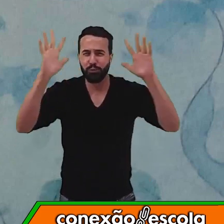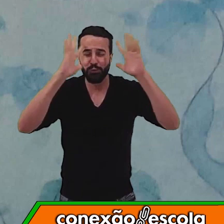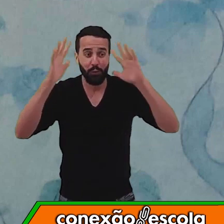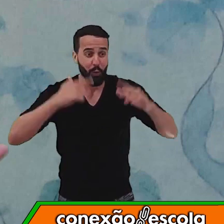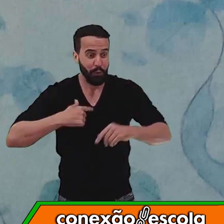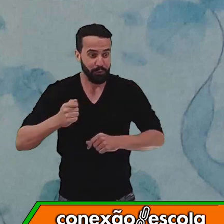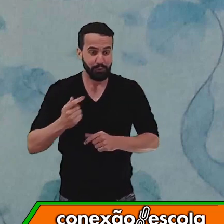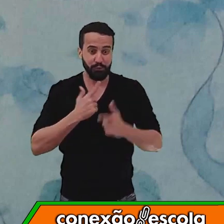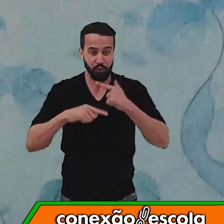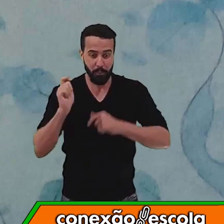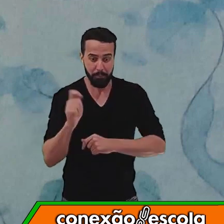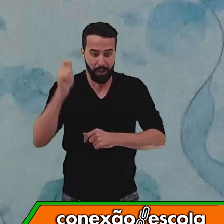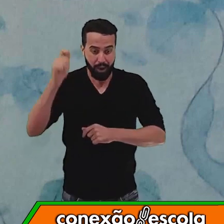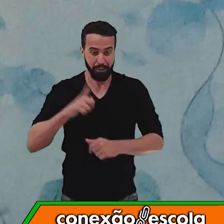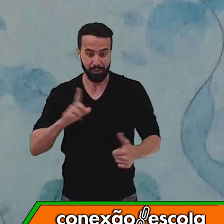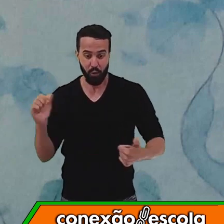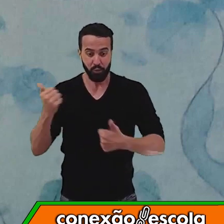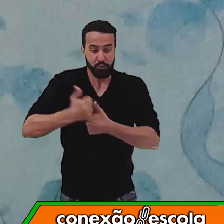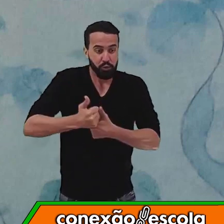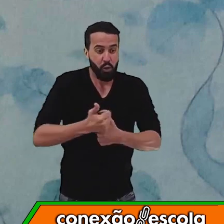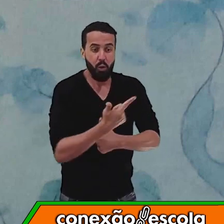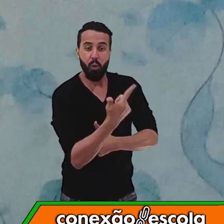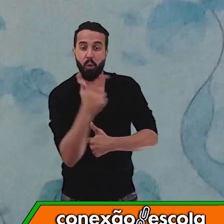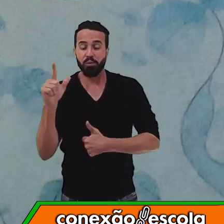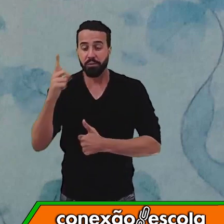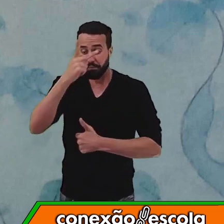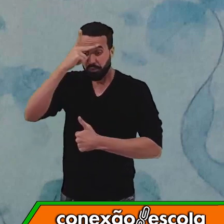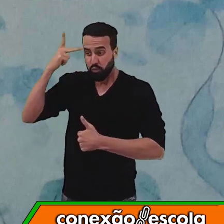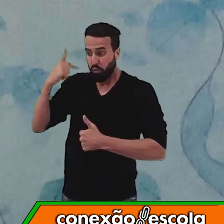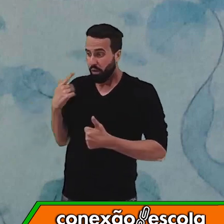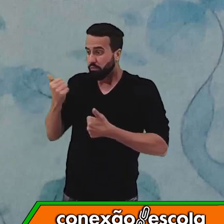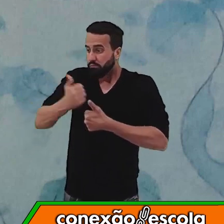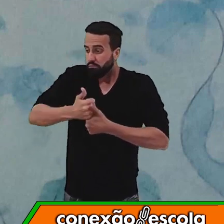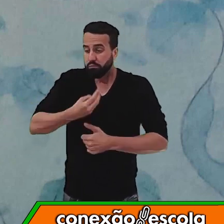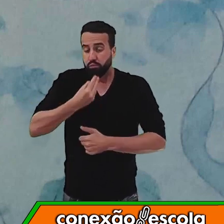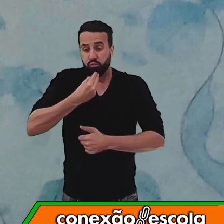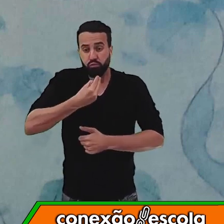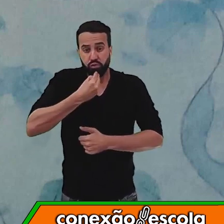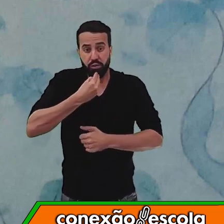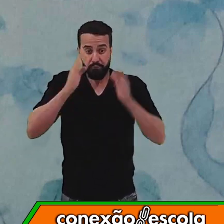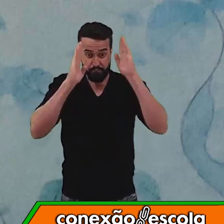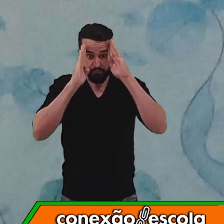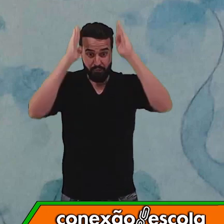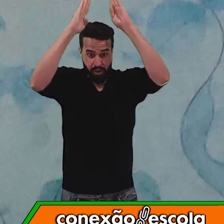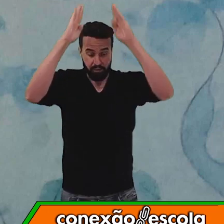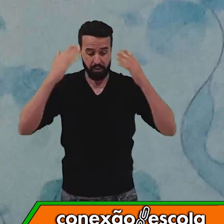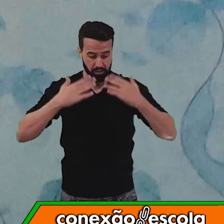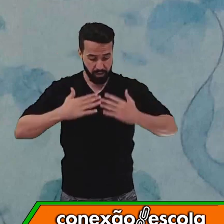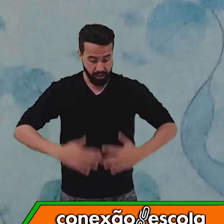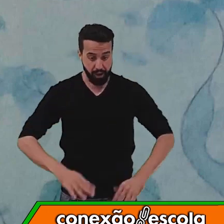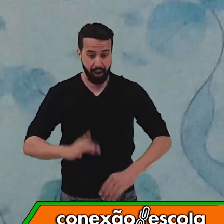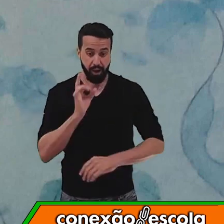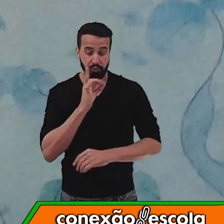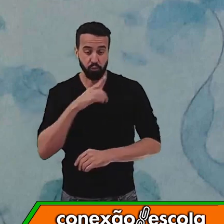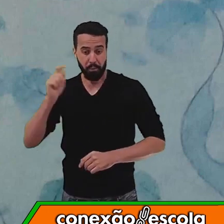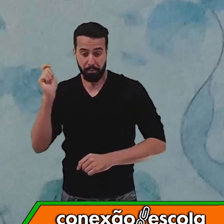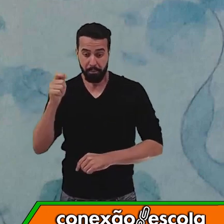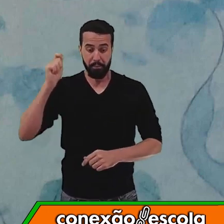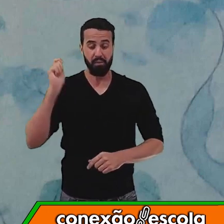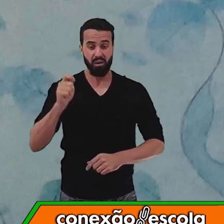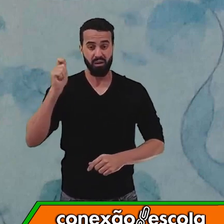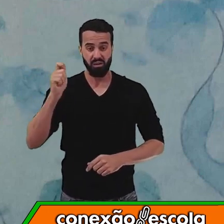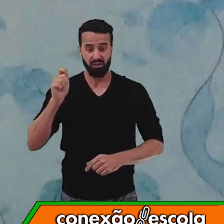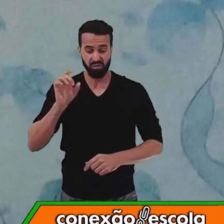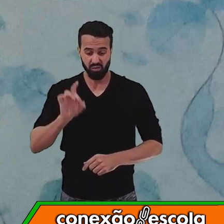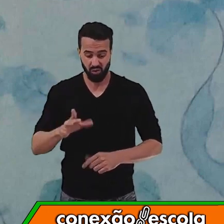ser os outros. Se Pinóquio fosse uma fada azul, não seria mais somente